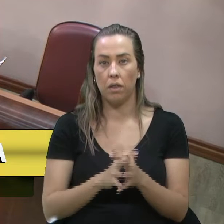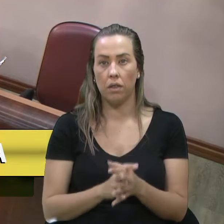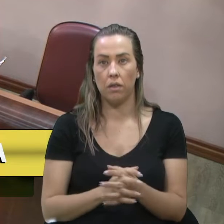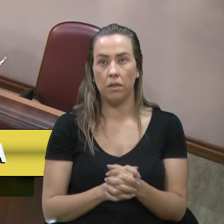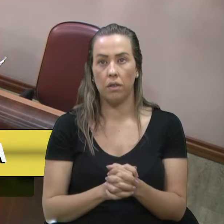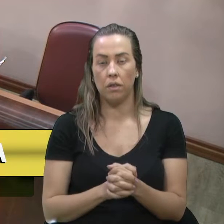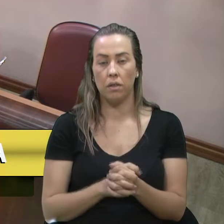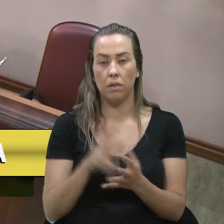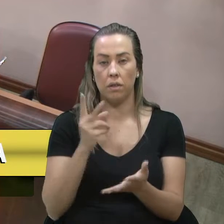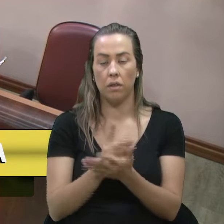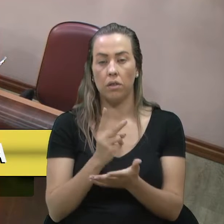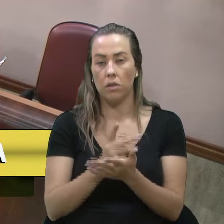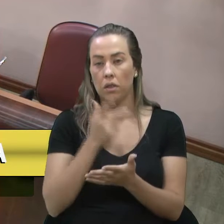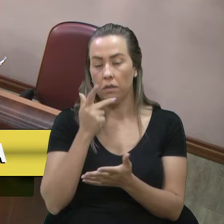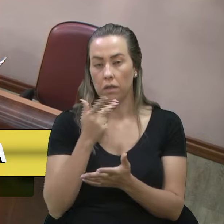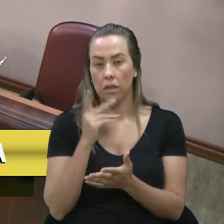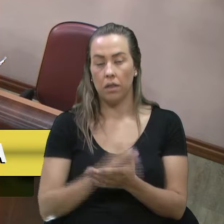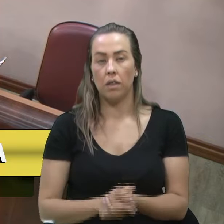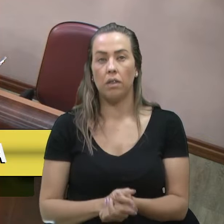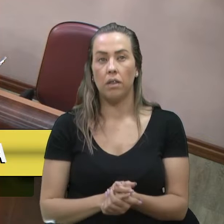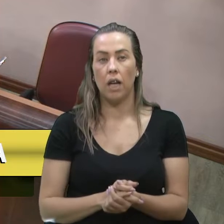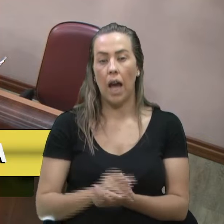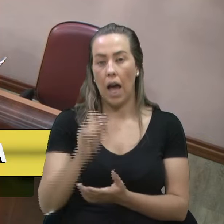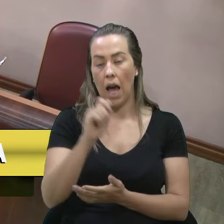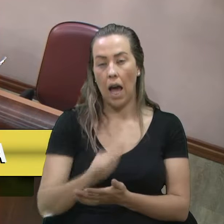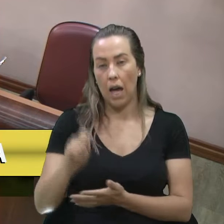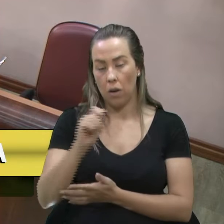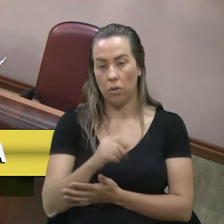para continuar o raciocínio. Em agosto